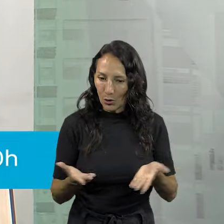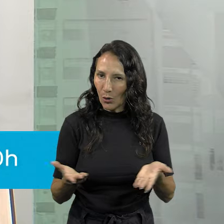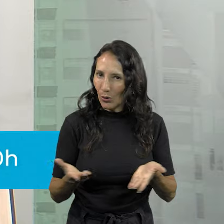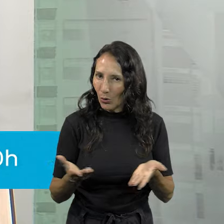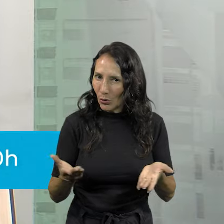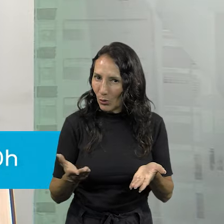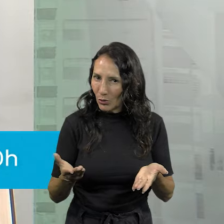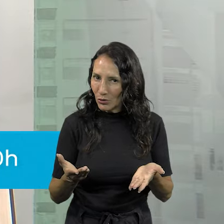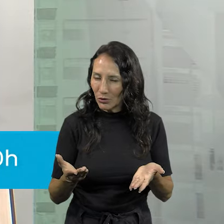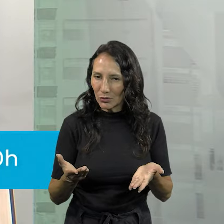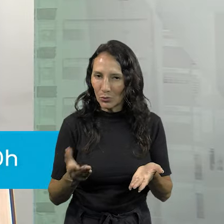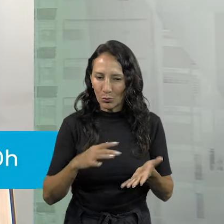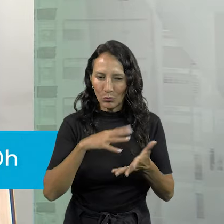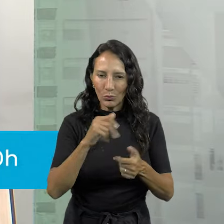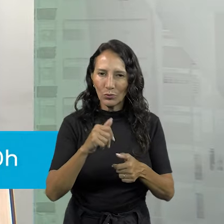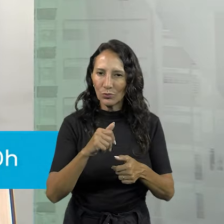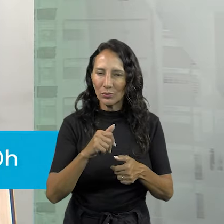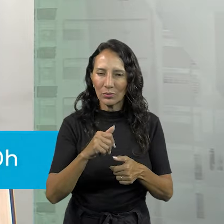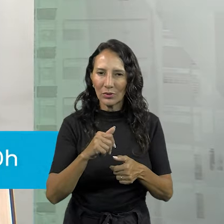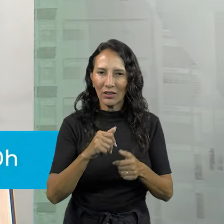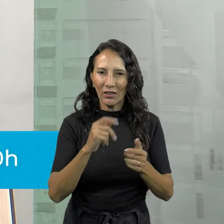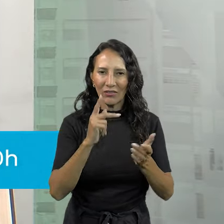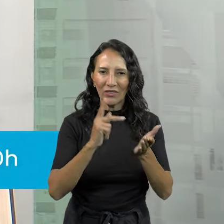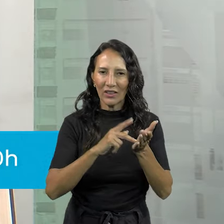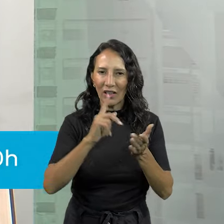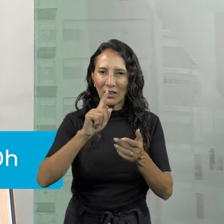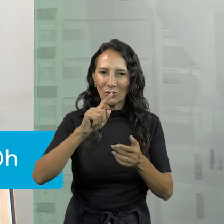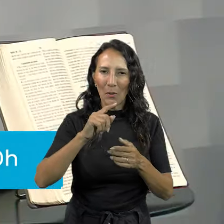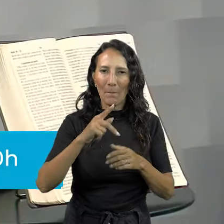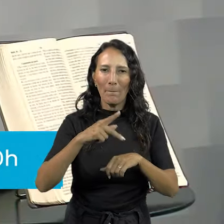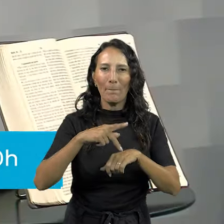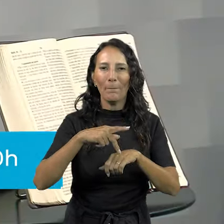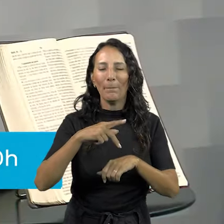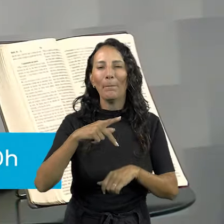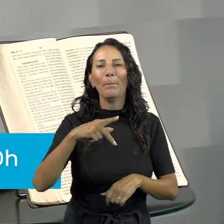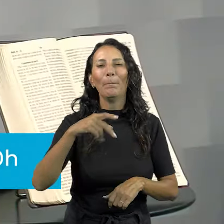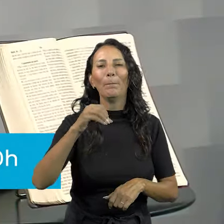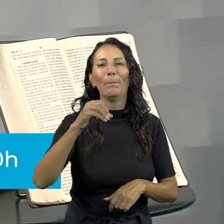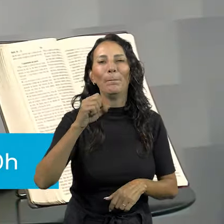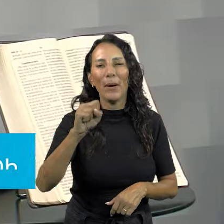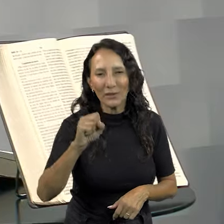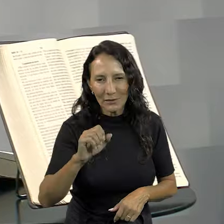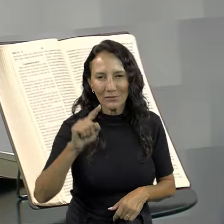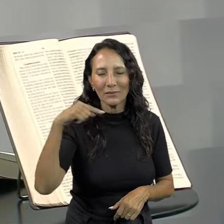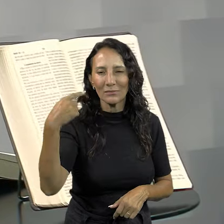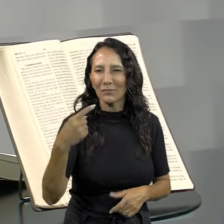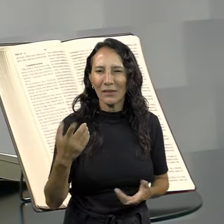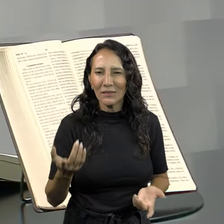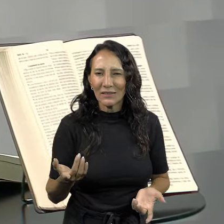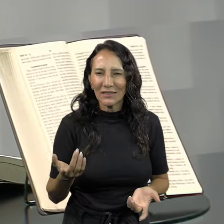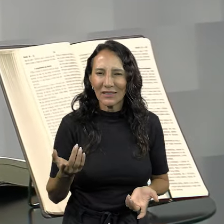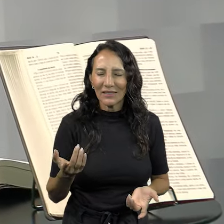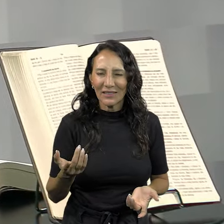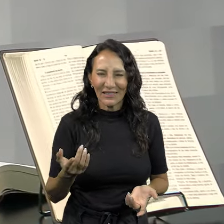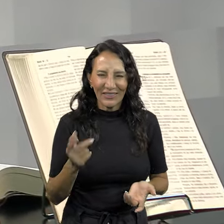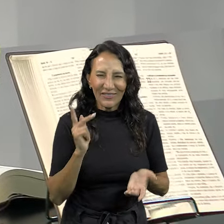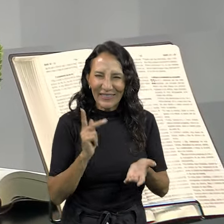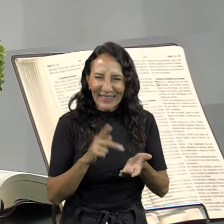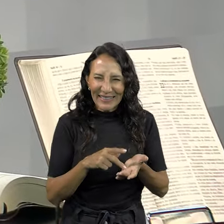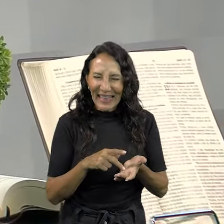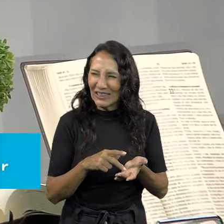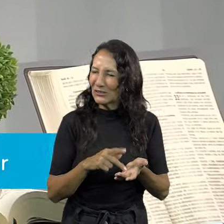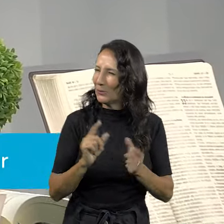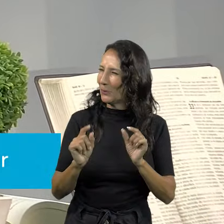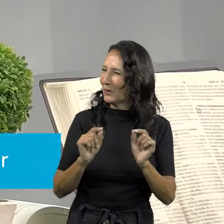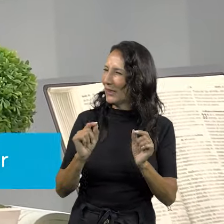chamado de mundo da pós-verdade. Muitos dizem que a verdade, ela não existe, que não há mais